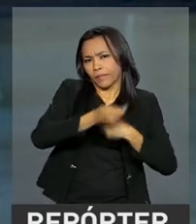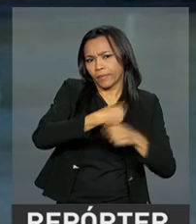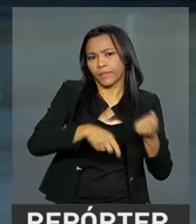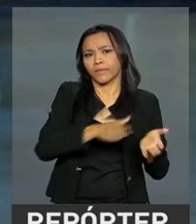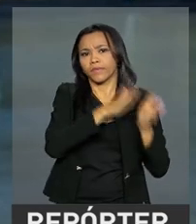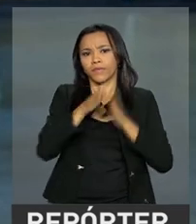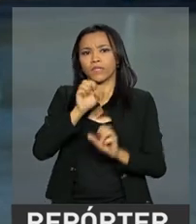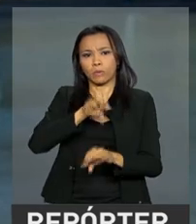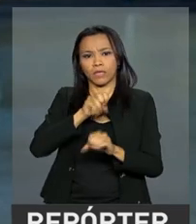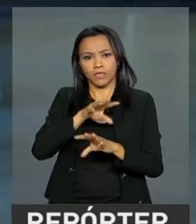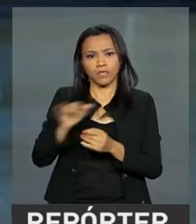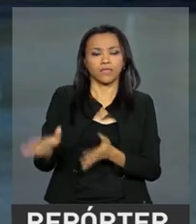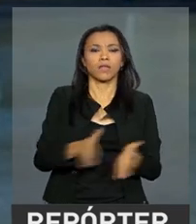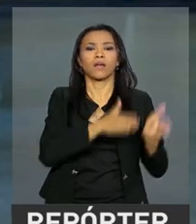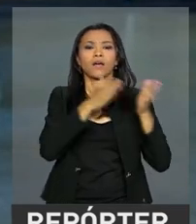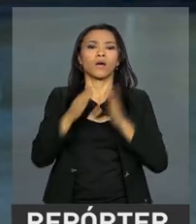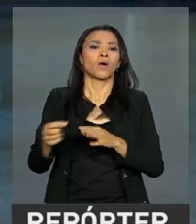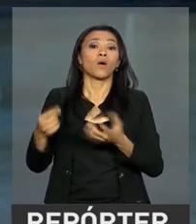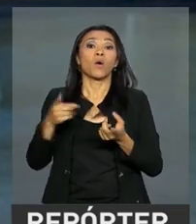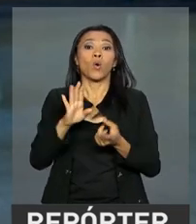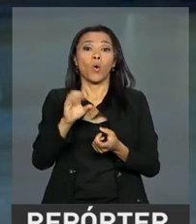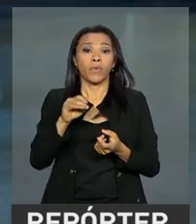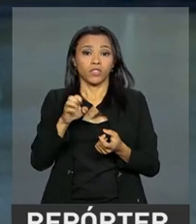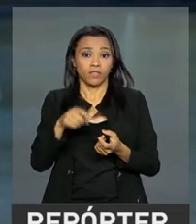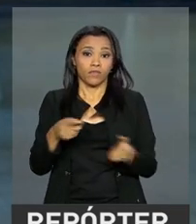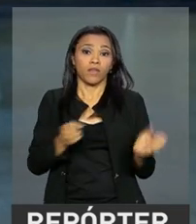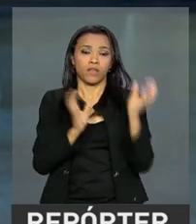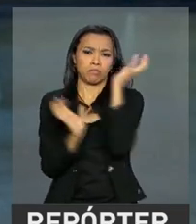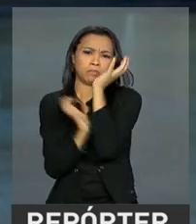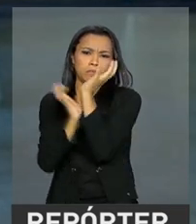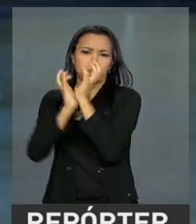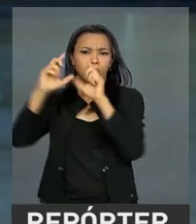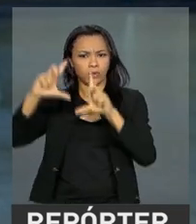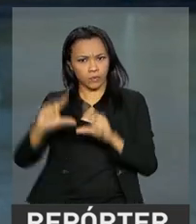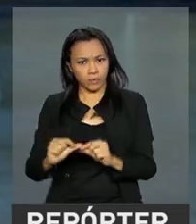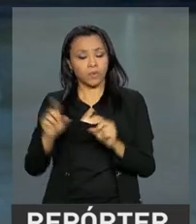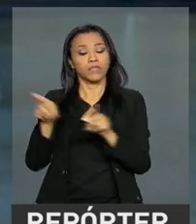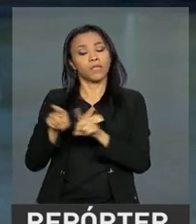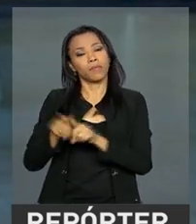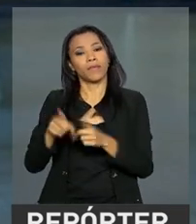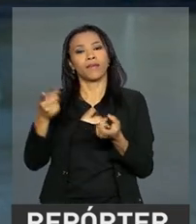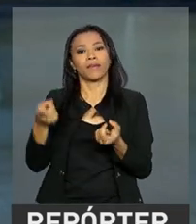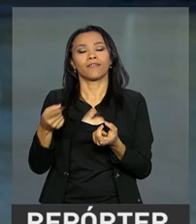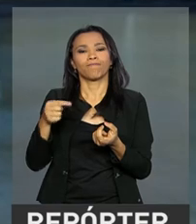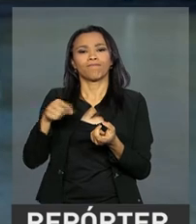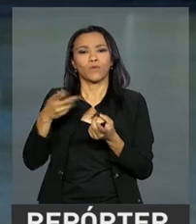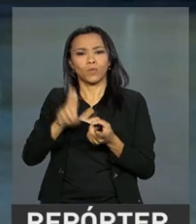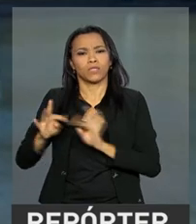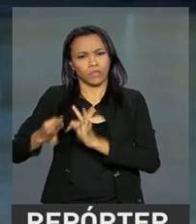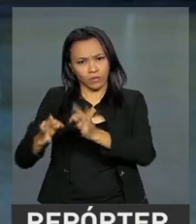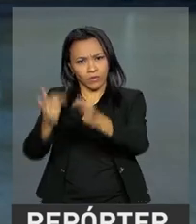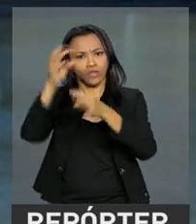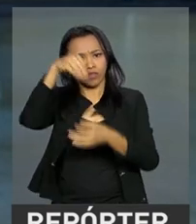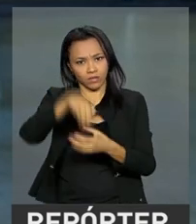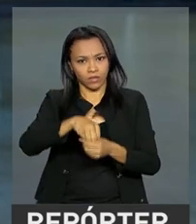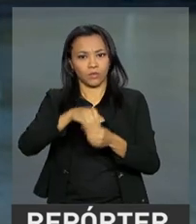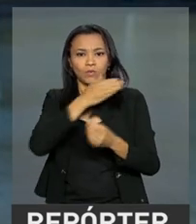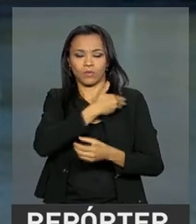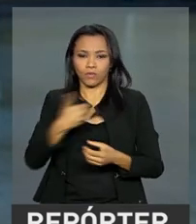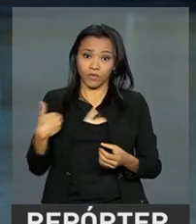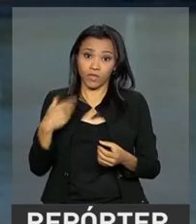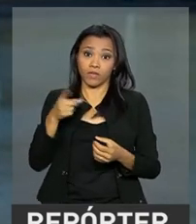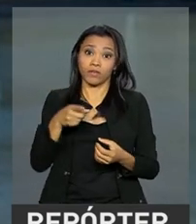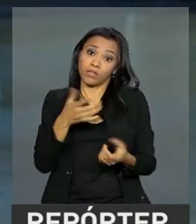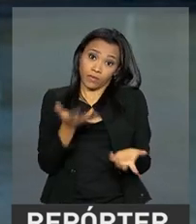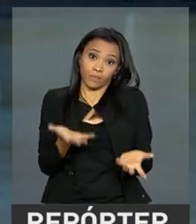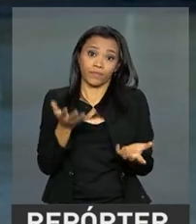Básica produtividade competitividade a desburocratização e a modernização do estado e também a questão do ambiente do agronegócio